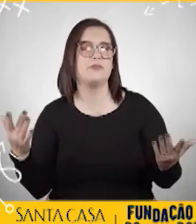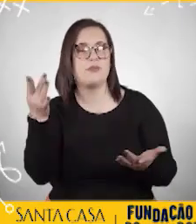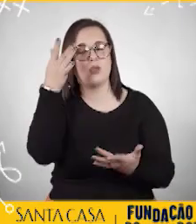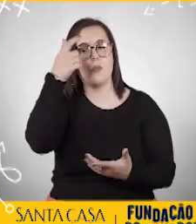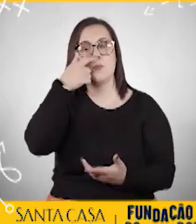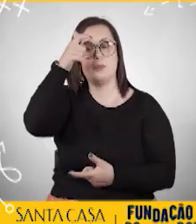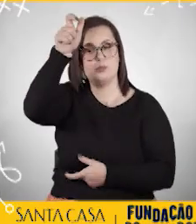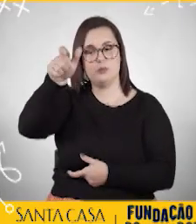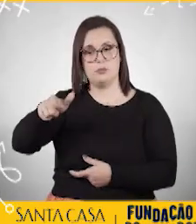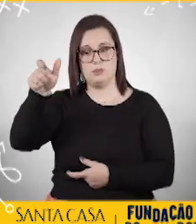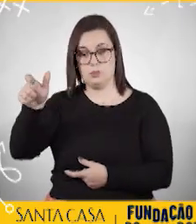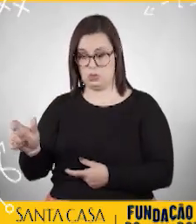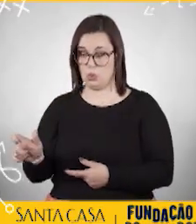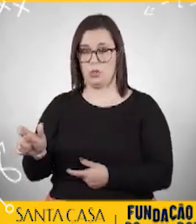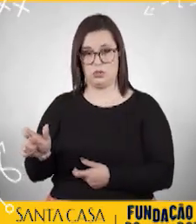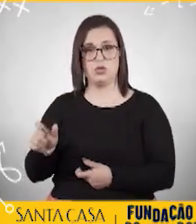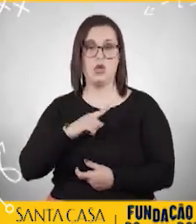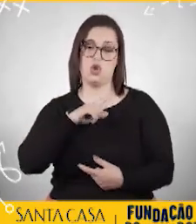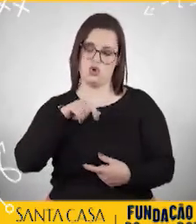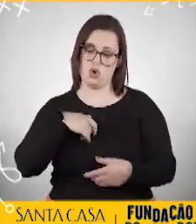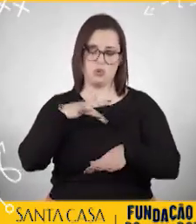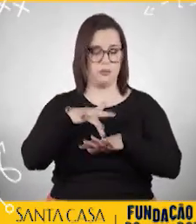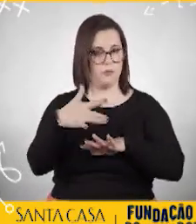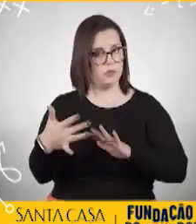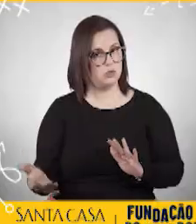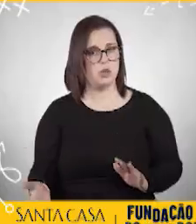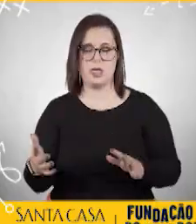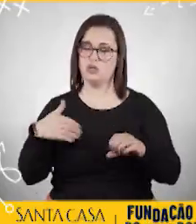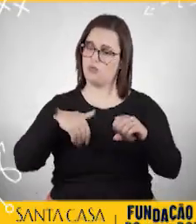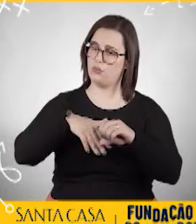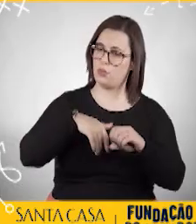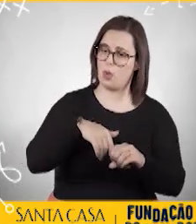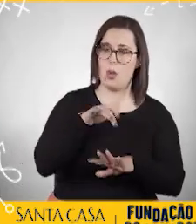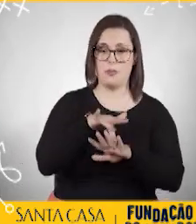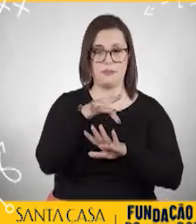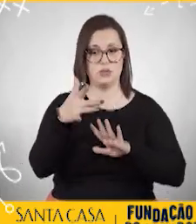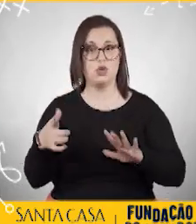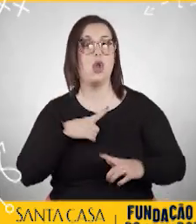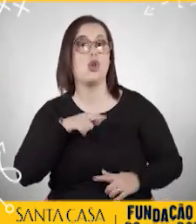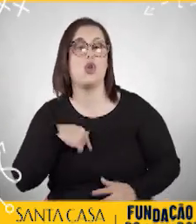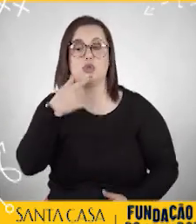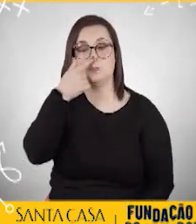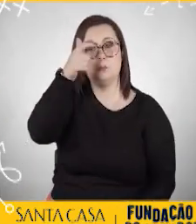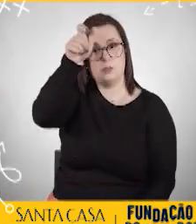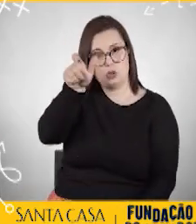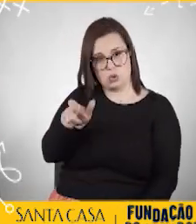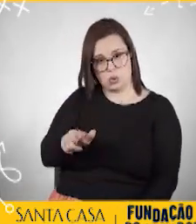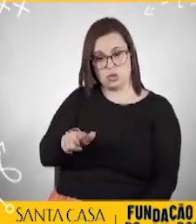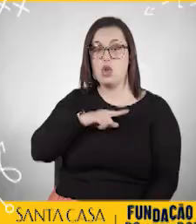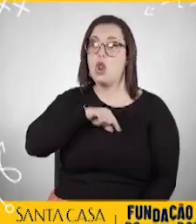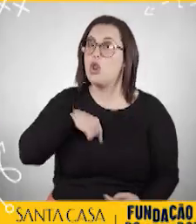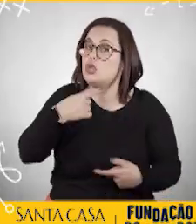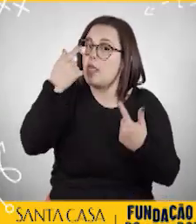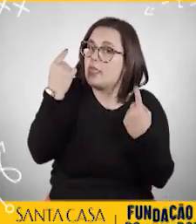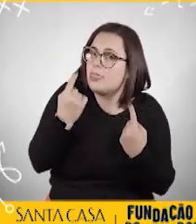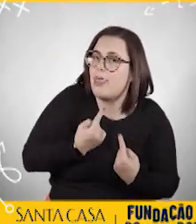Com seres humanos, que antes mesmo de sermos profissionais, de sermos atletas profissionais, nós somos seres humanos.